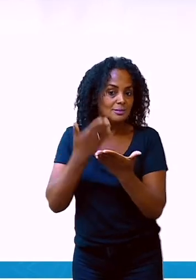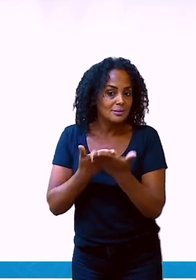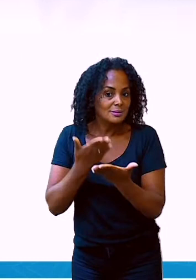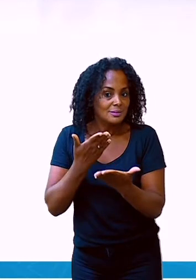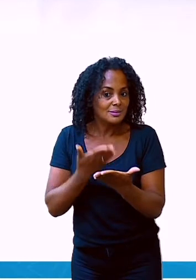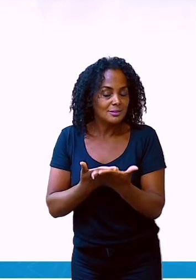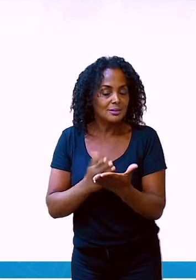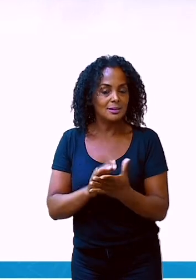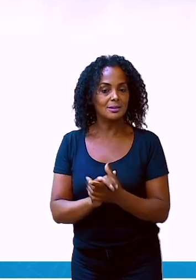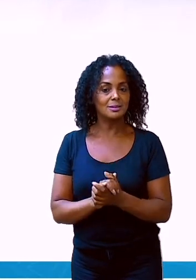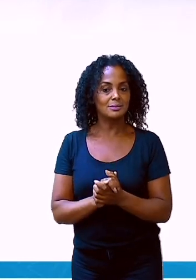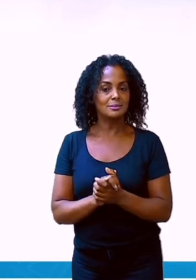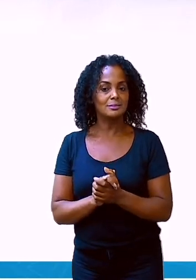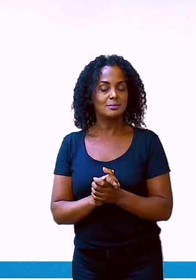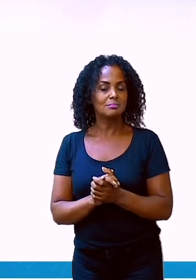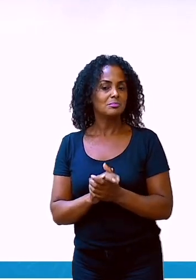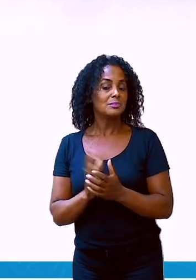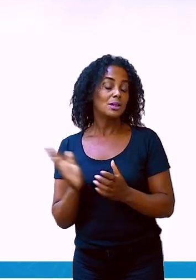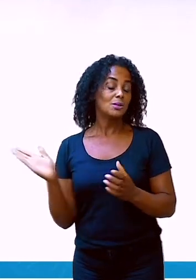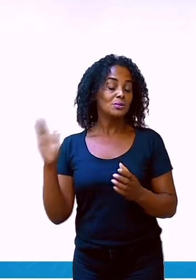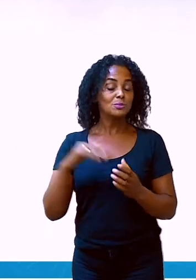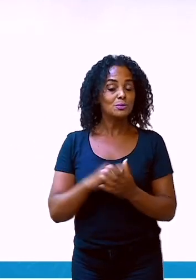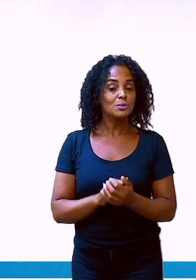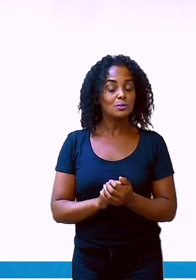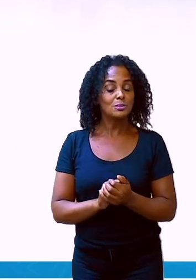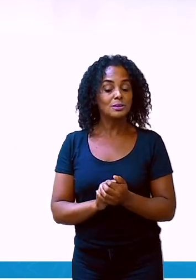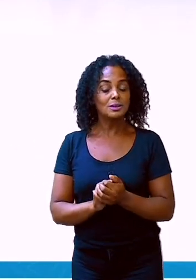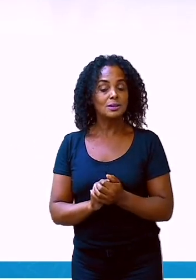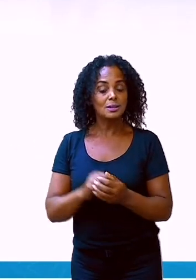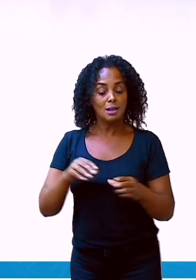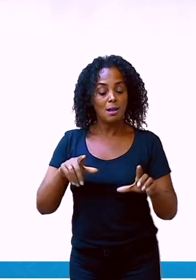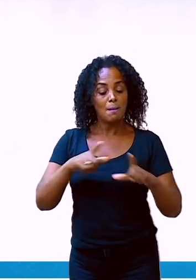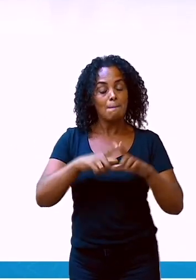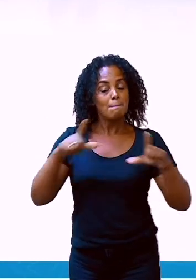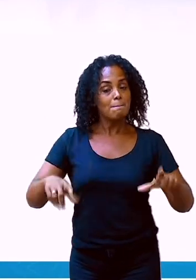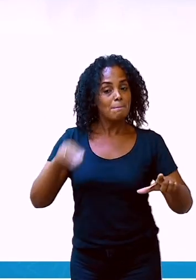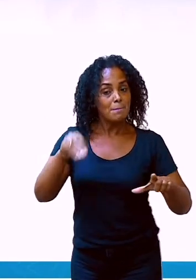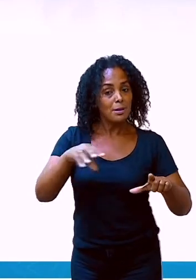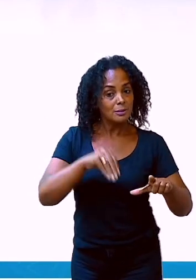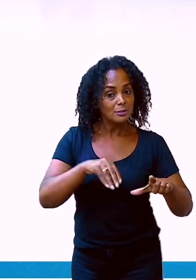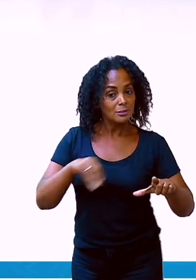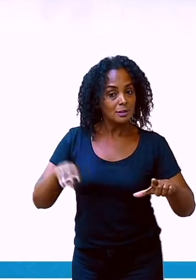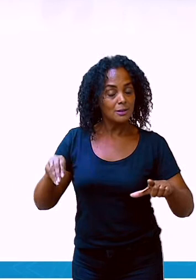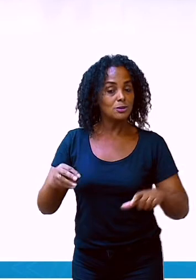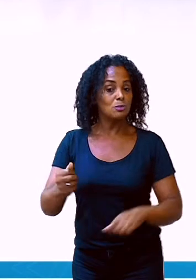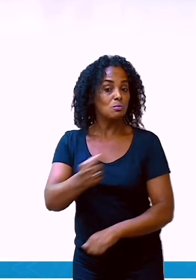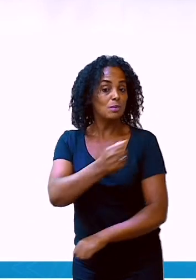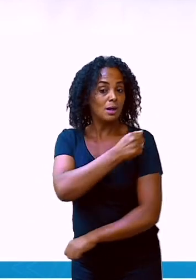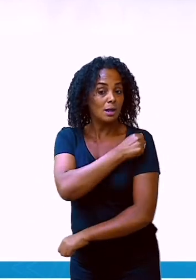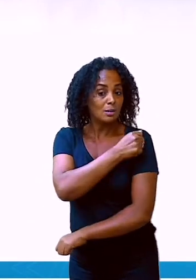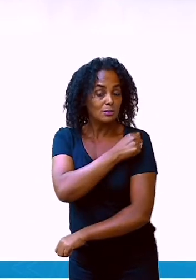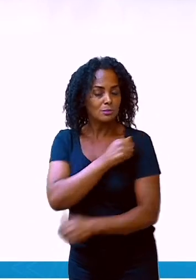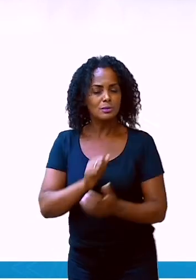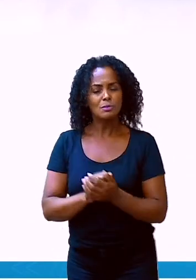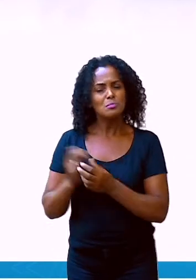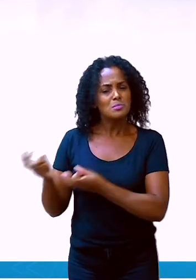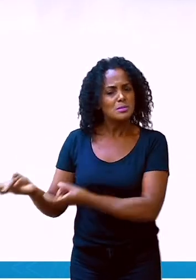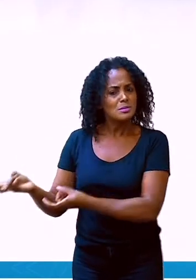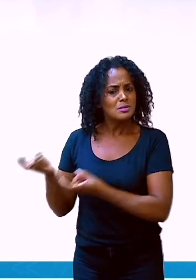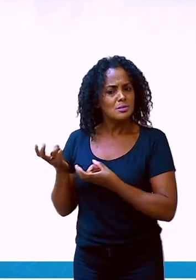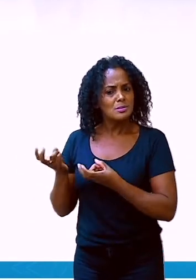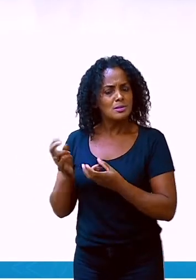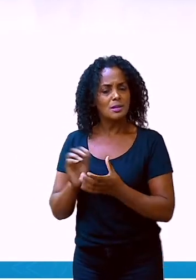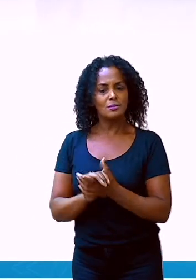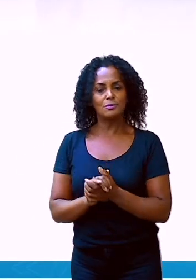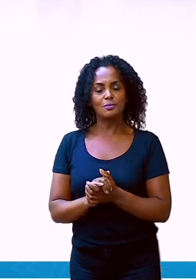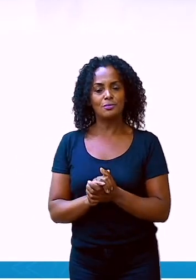mesmo, eu trouxe a maquete de uma aluna, a maquete da sala de aula. Vamos observar os detalhes